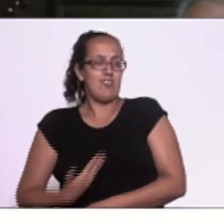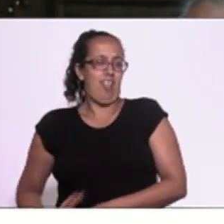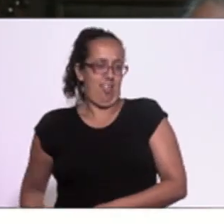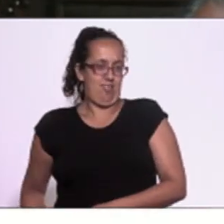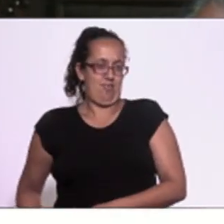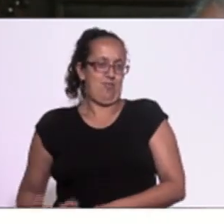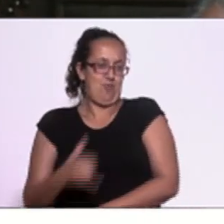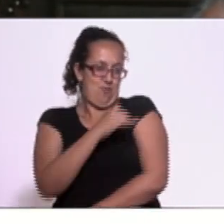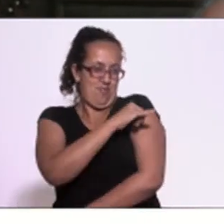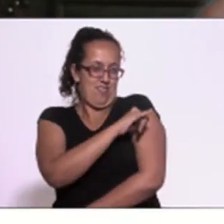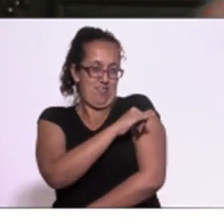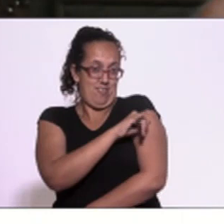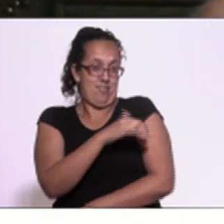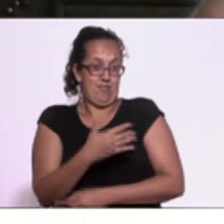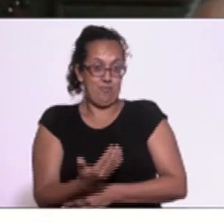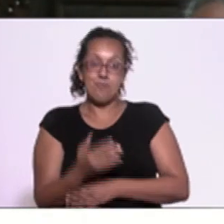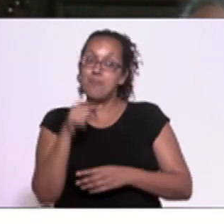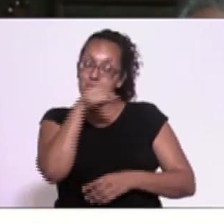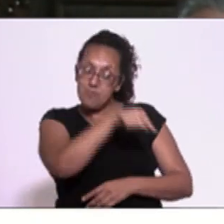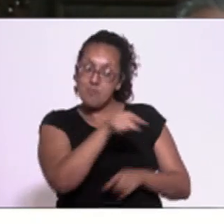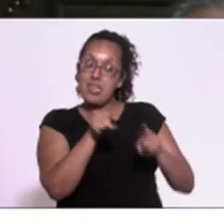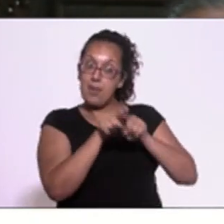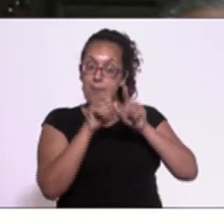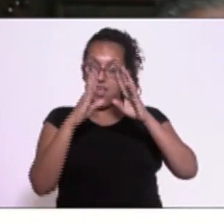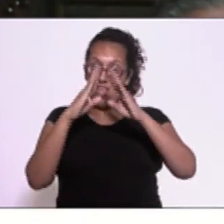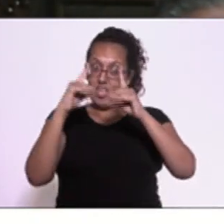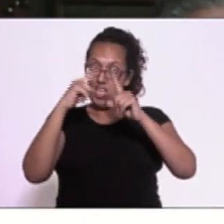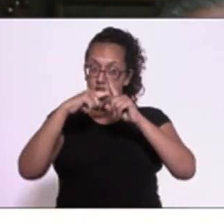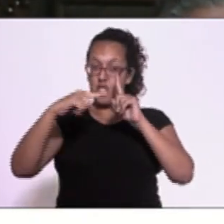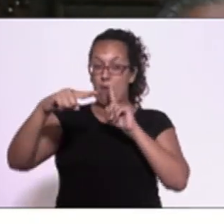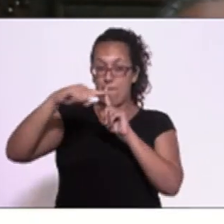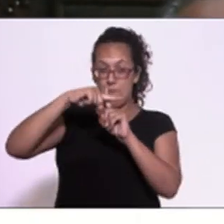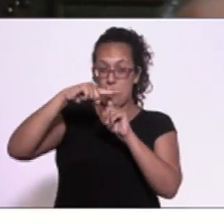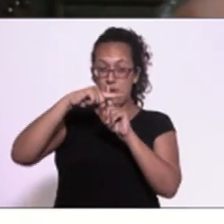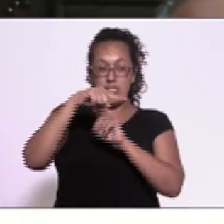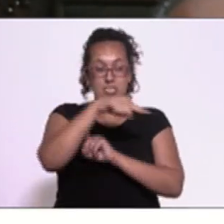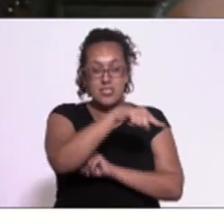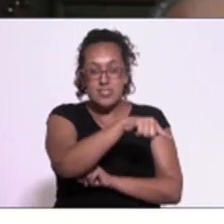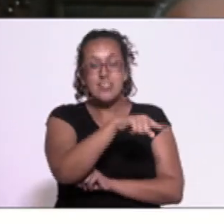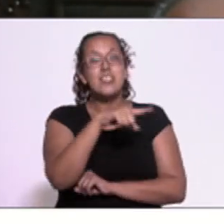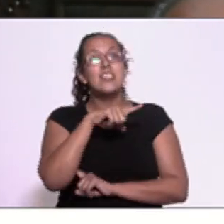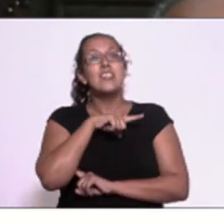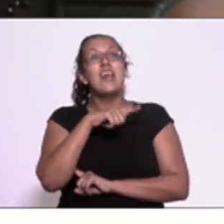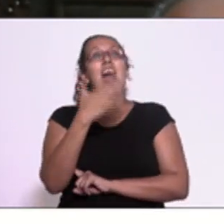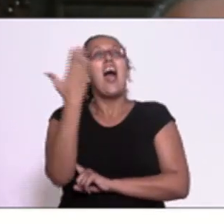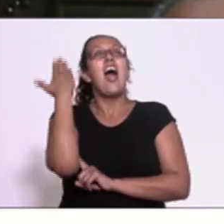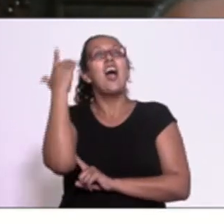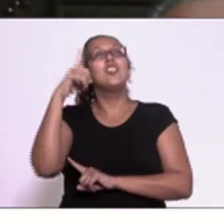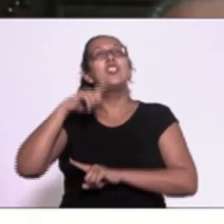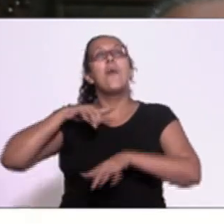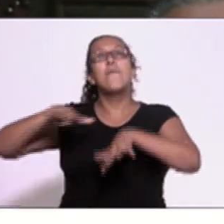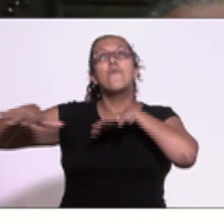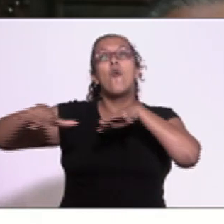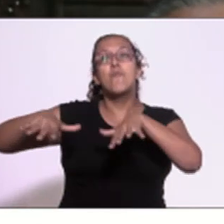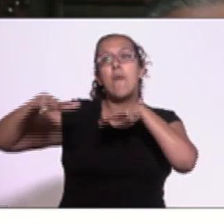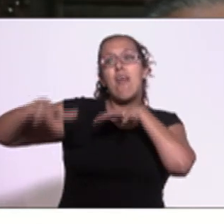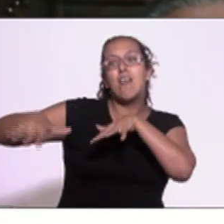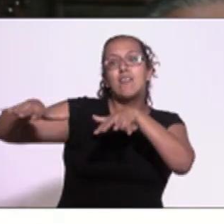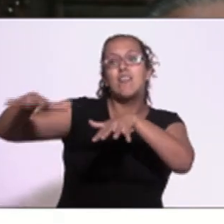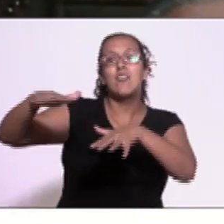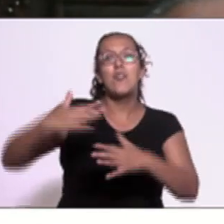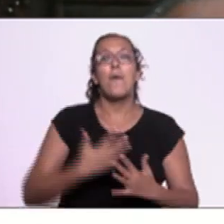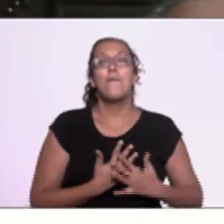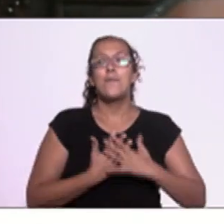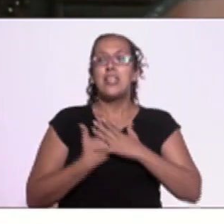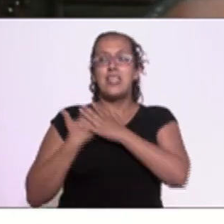Registre-se, por último, que a Igreja Positivista não participou do movimento militar que proclamou a República. Na visão